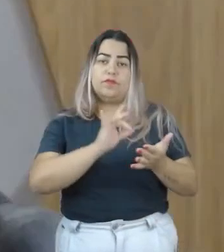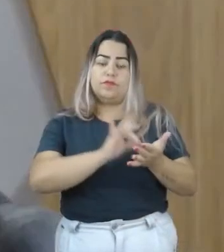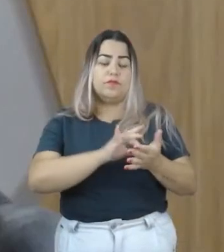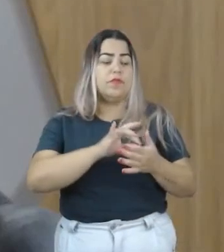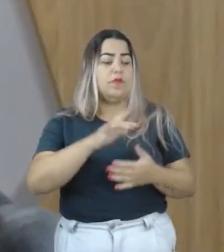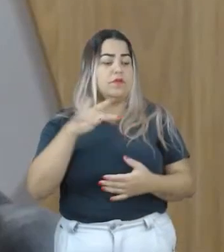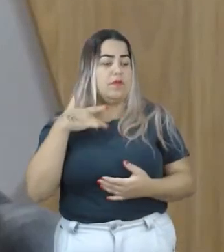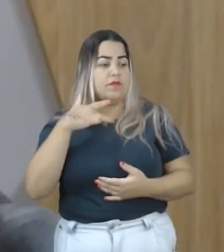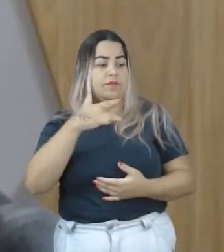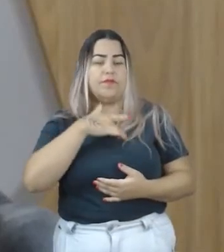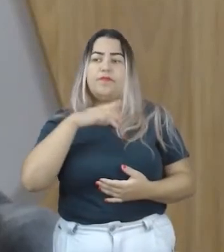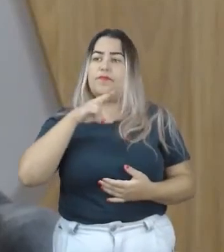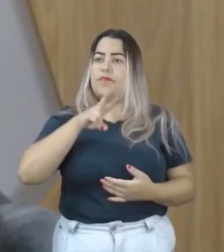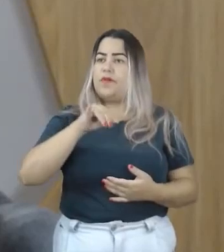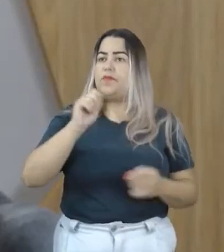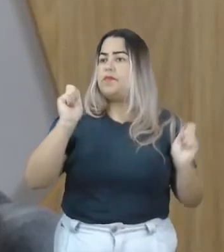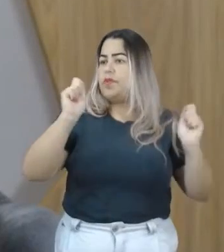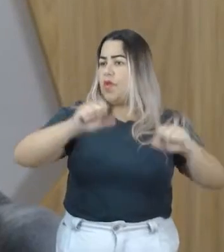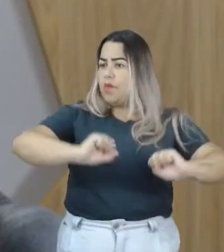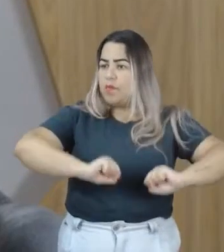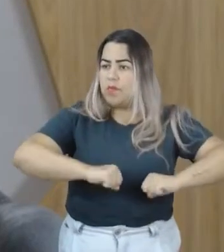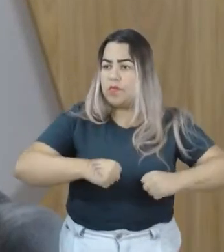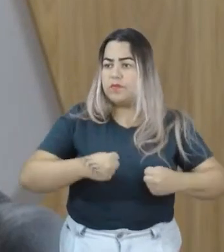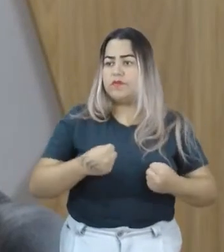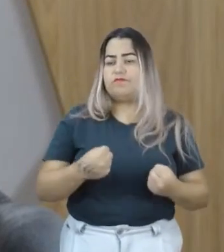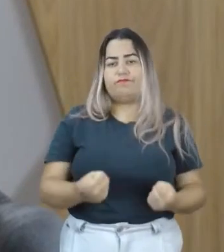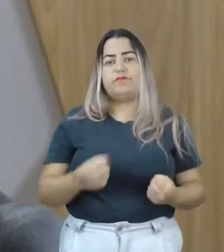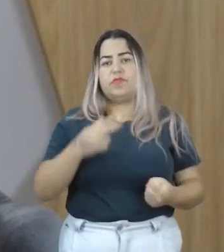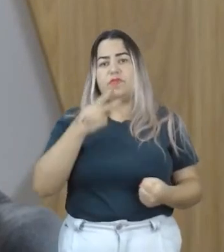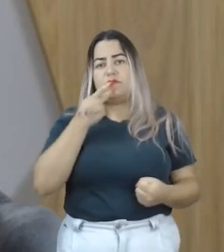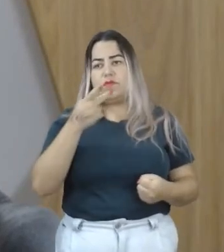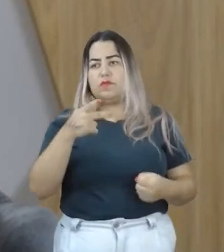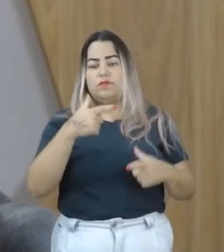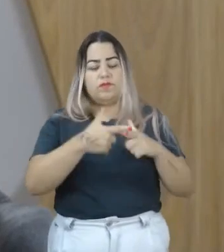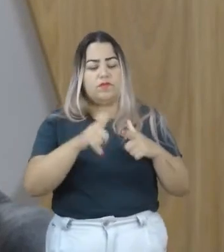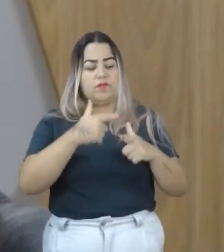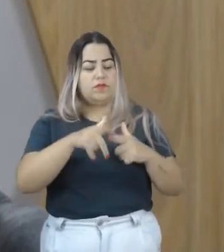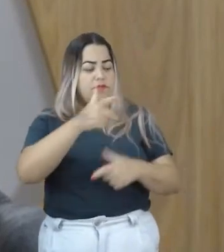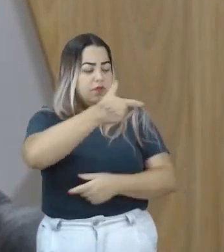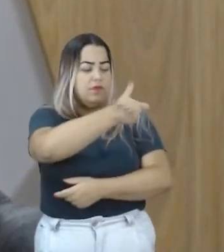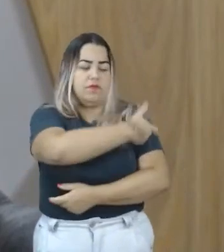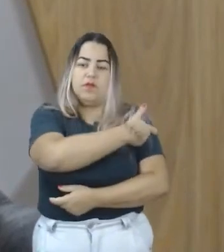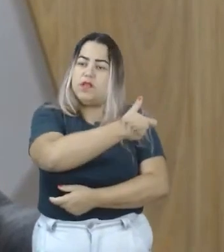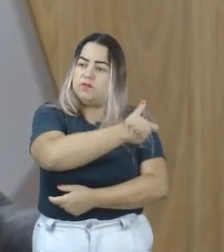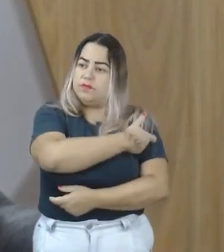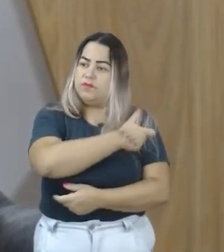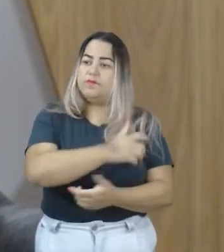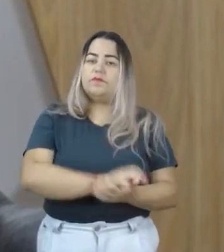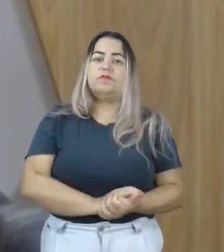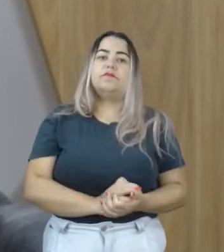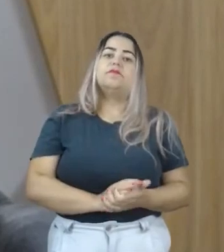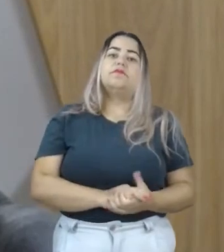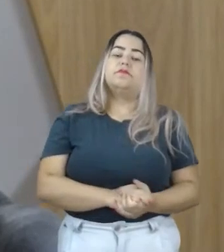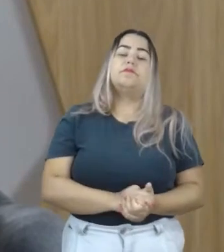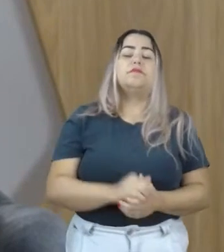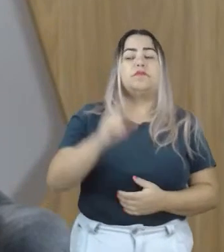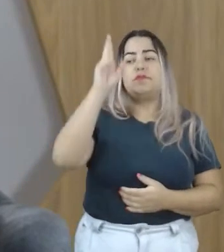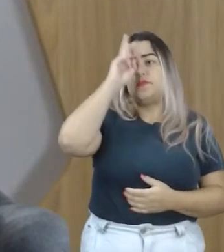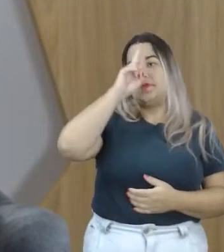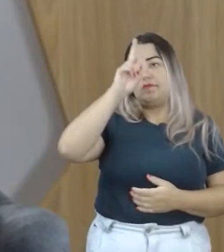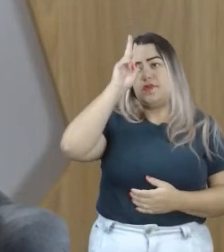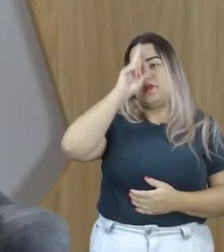que vai demandar muito esforço. Falamos do problema da vacinação, mas vamos relembrar